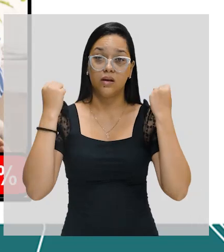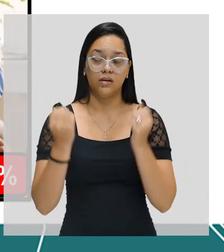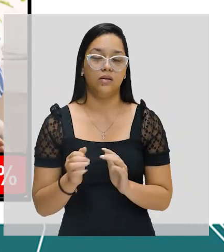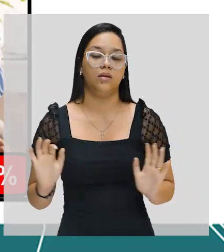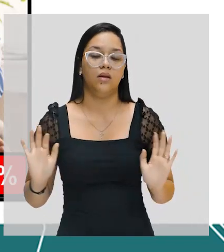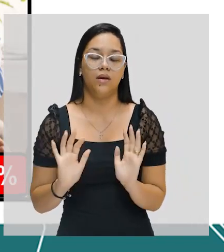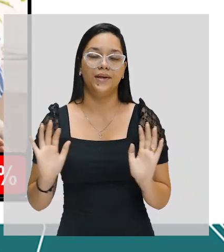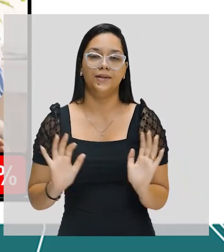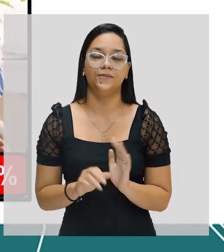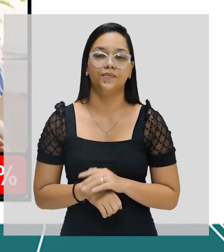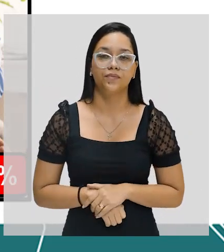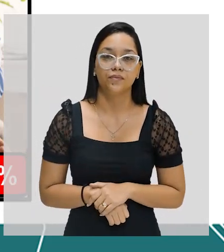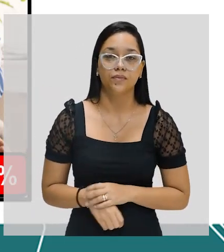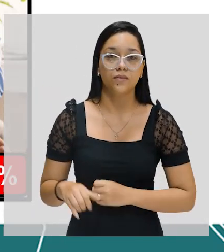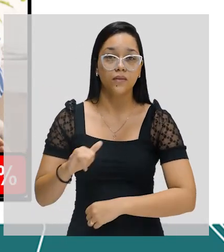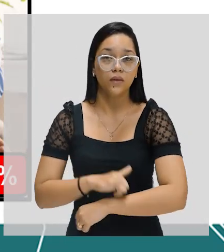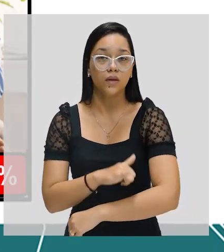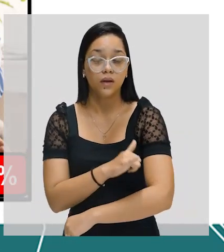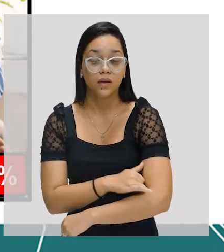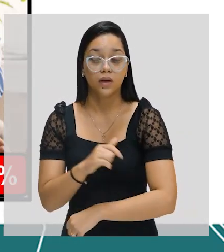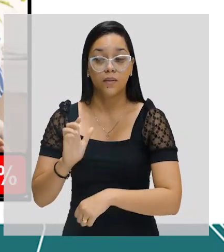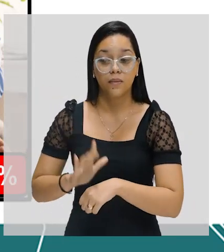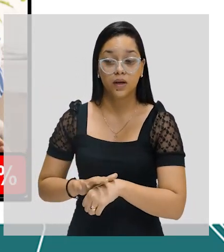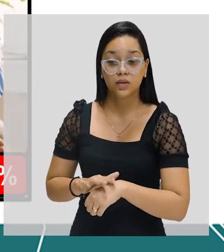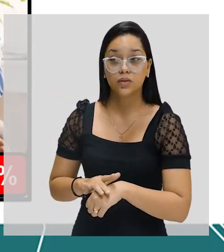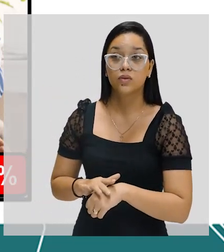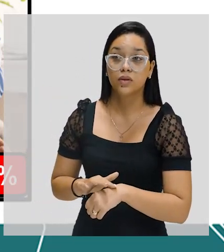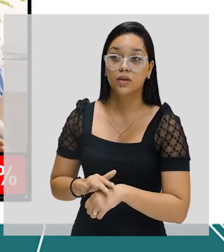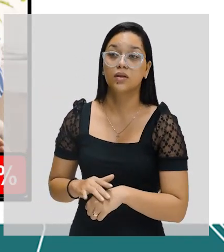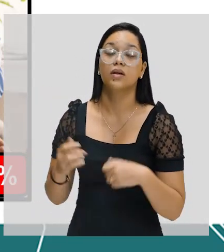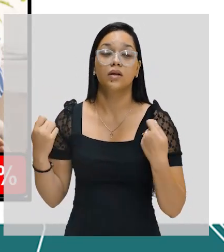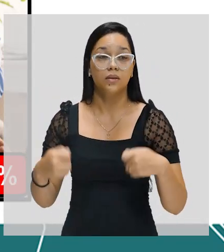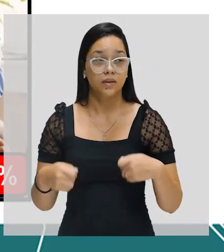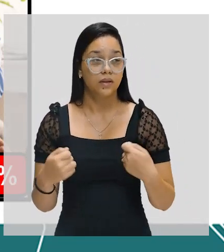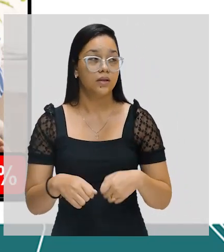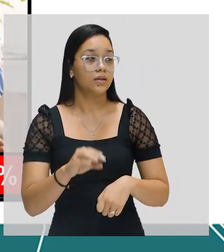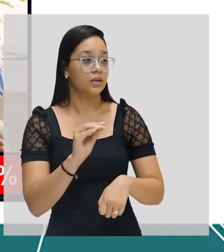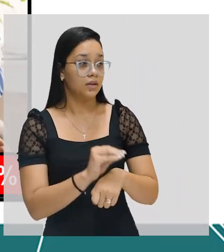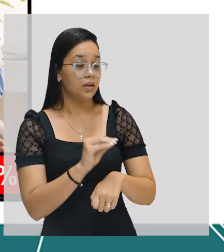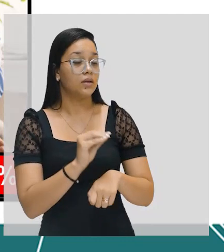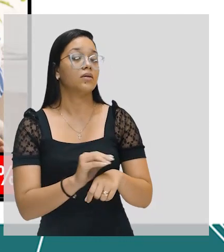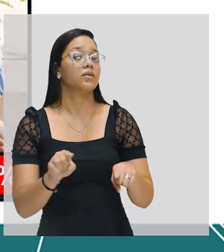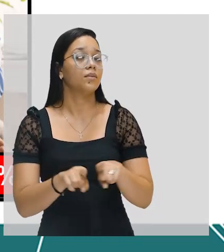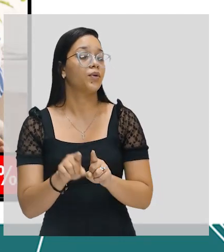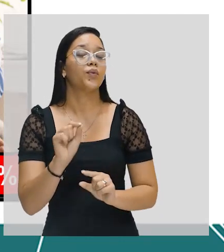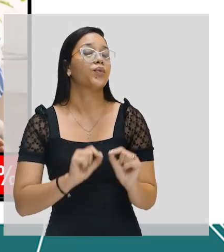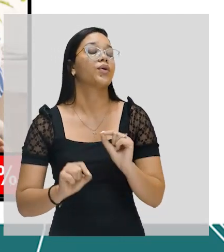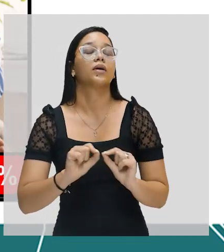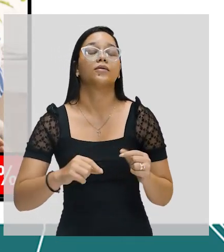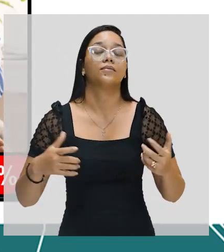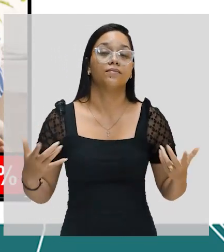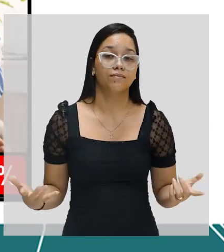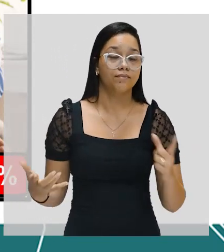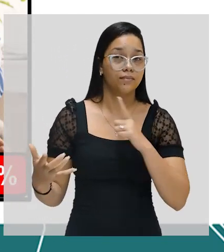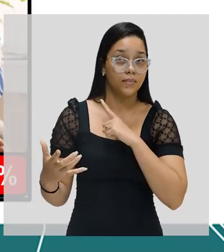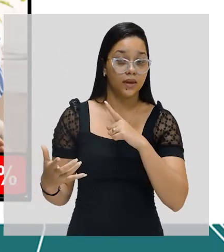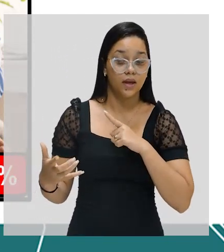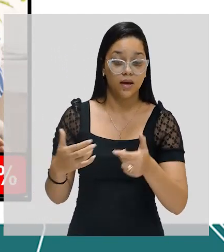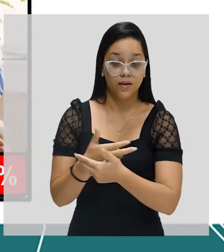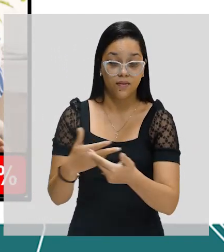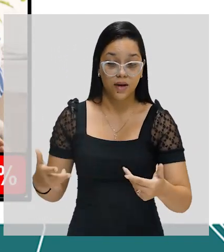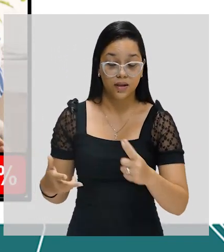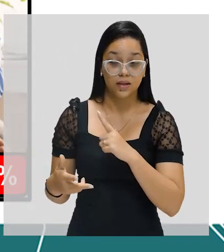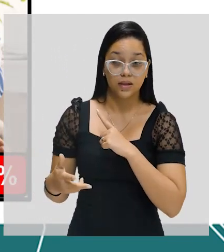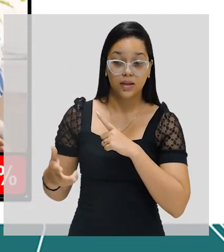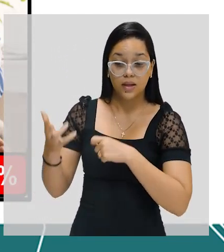bem assim. A obesidade ela é uma doença que deve ser tratada. E é tratada como? Uma das linhas é